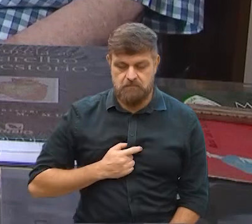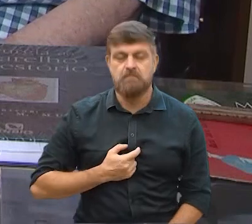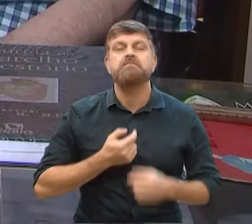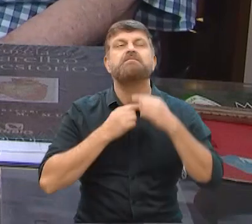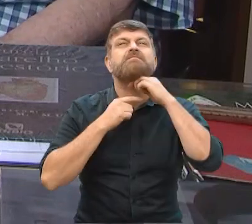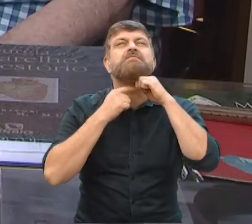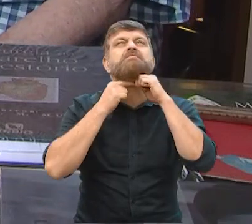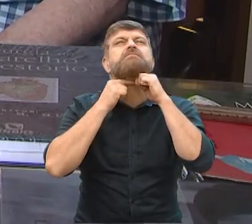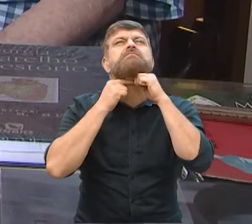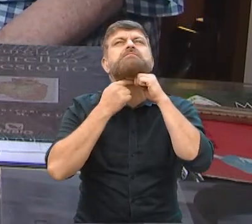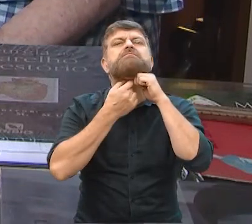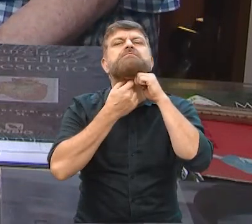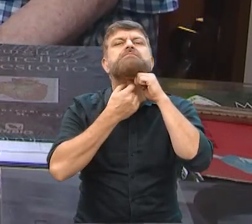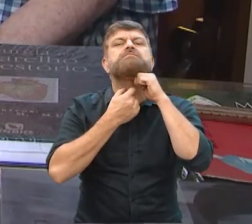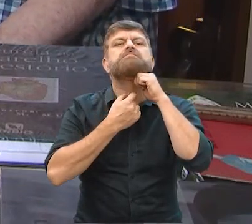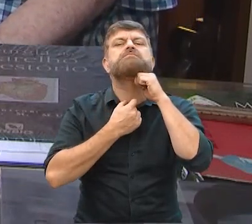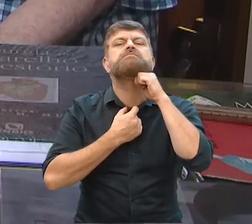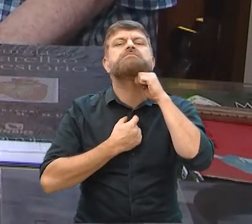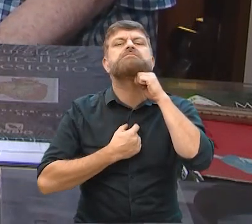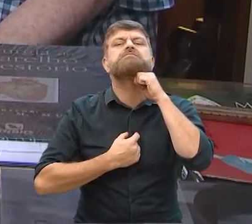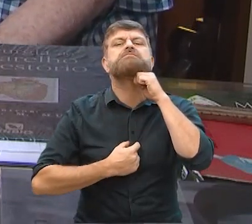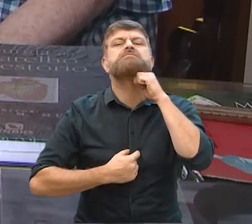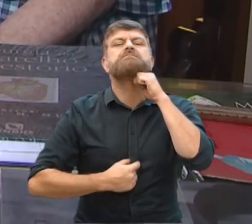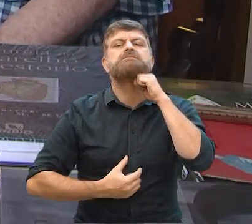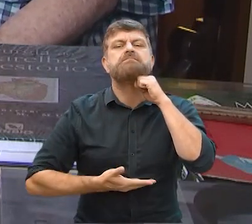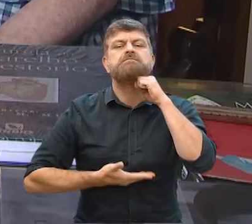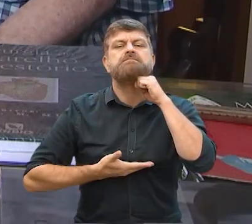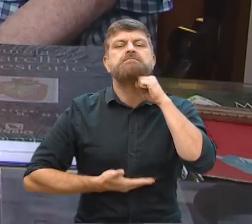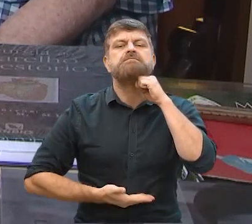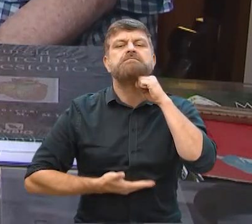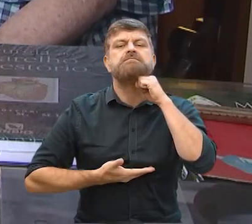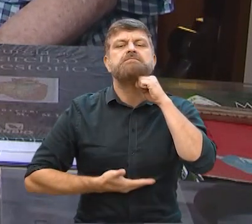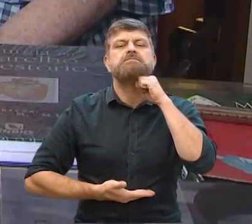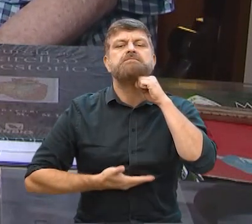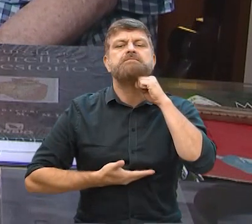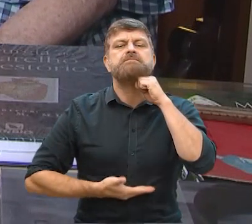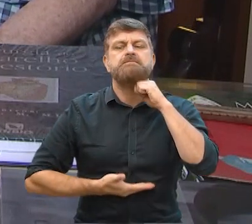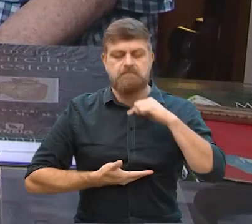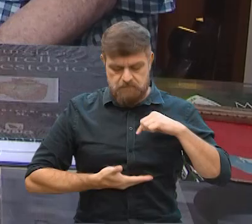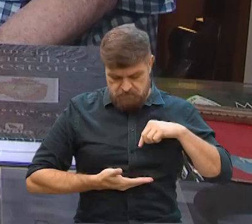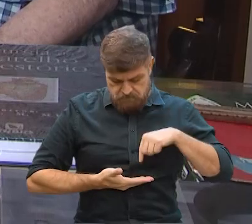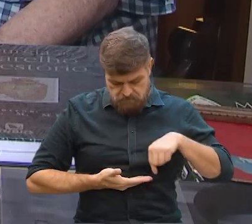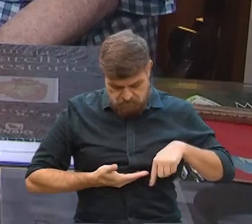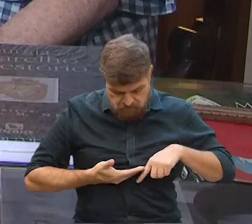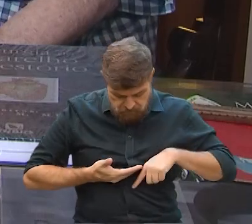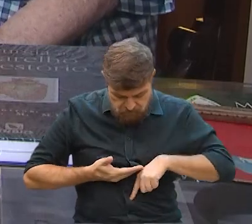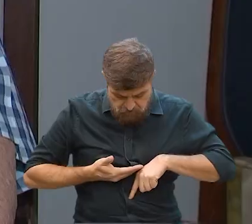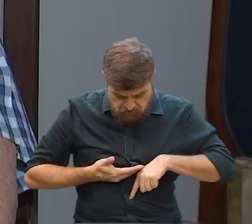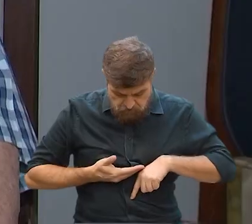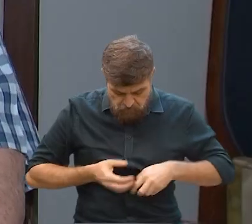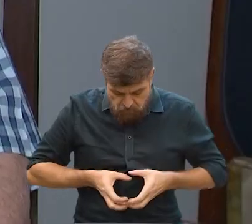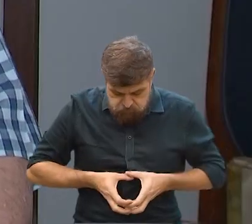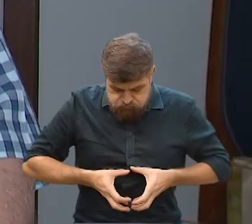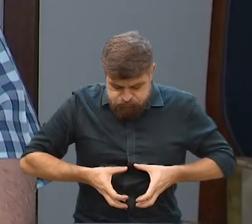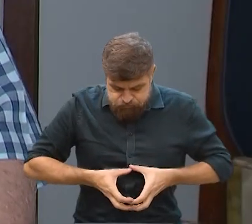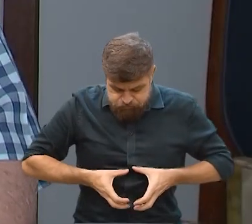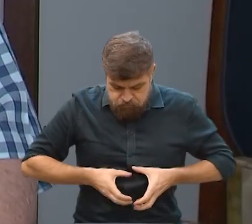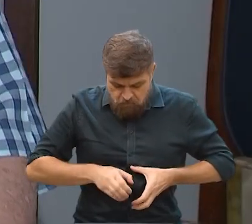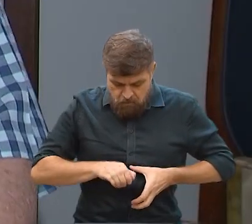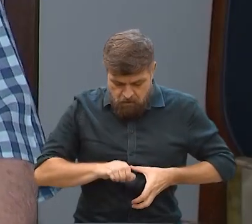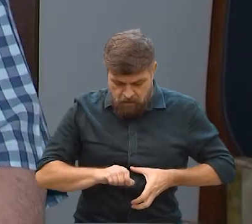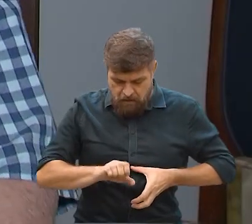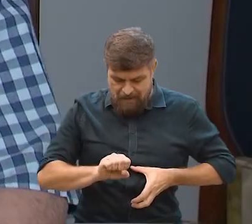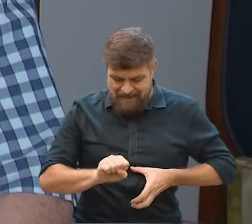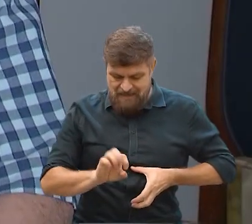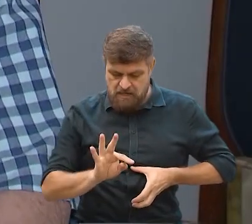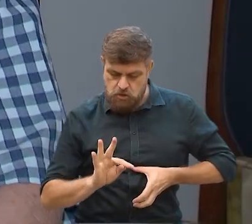Então o esôfago começa no pescoço, atravessa o tórax e termina no abdômen, onde ele se continua com o estômago.